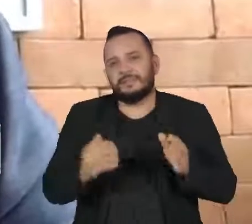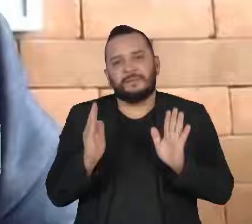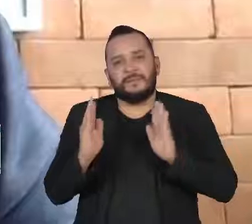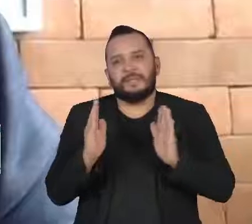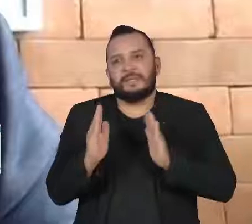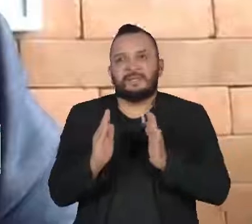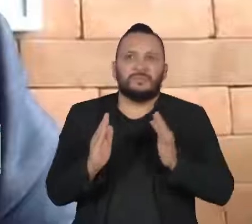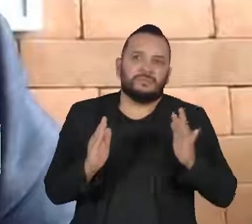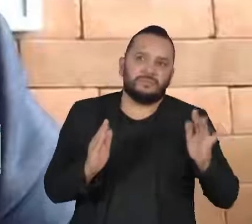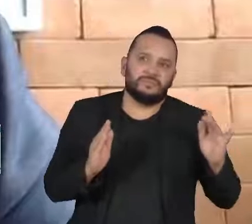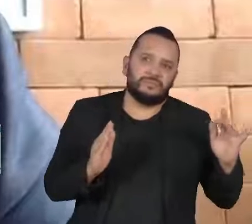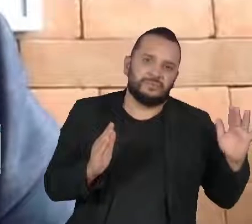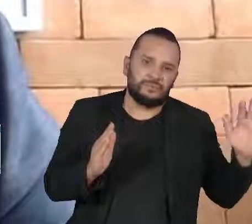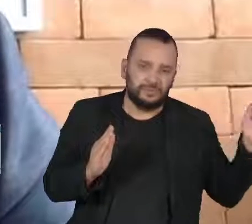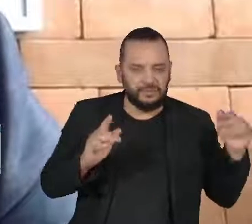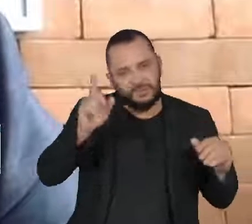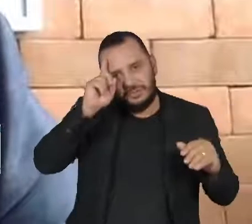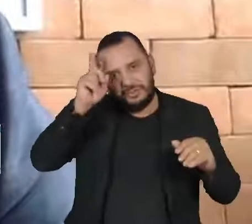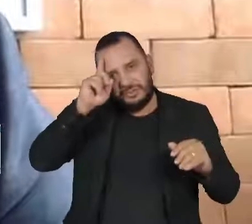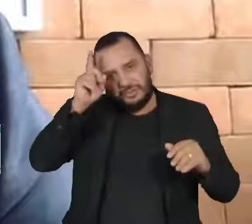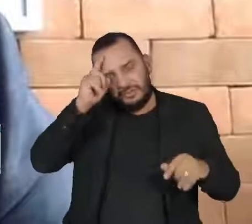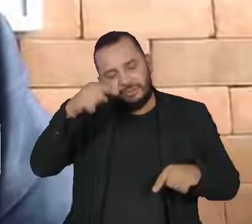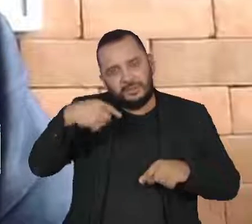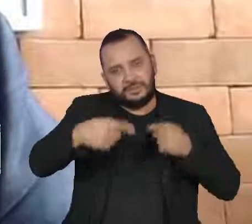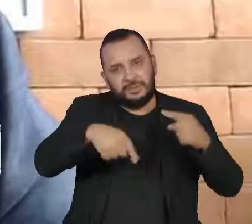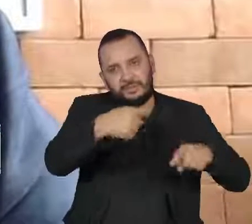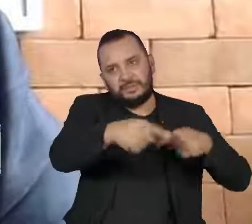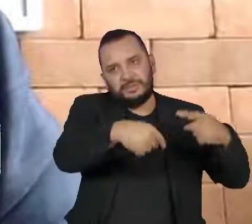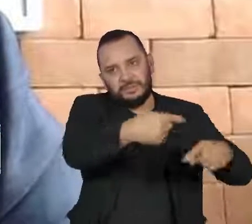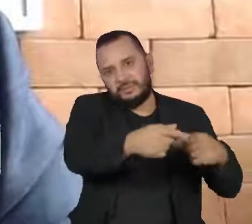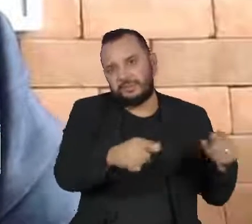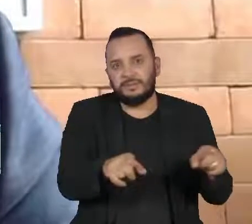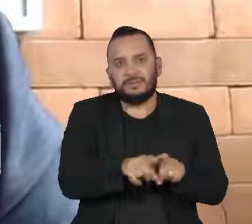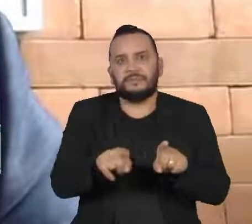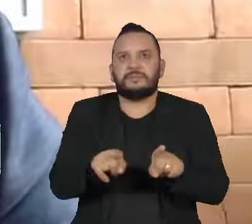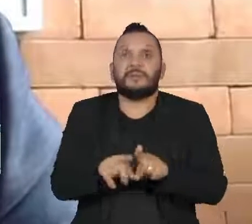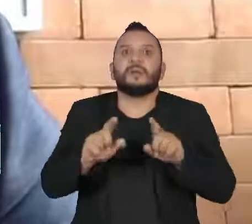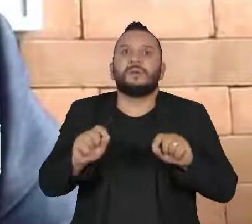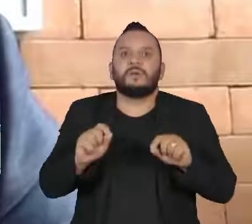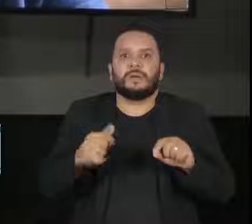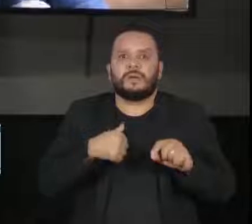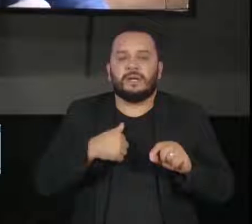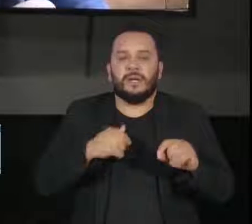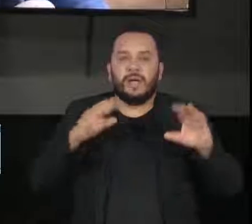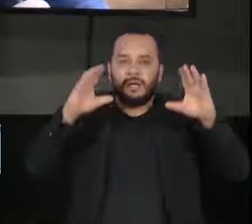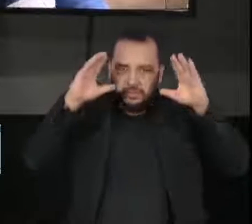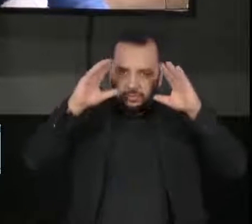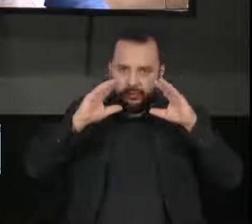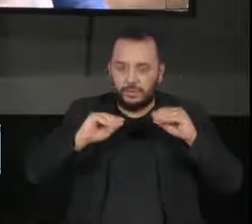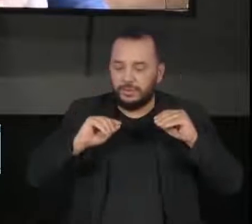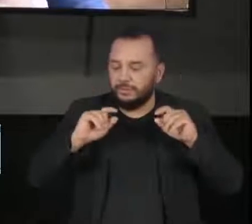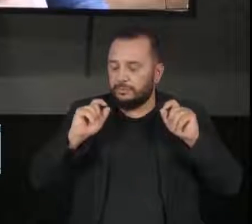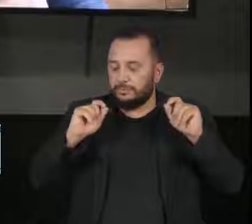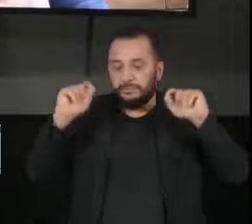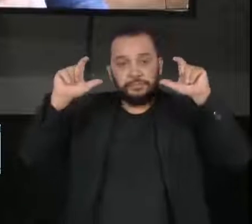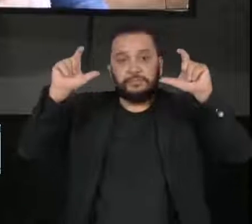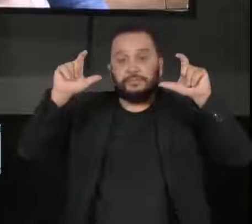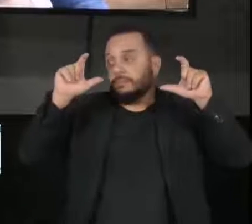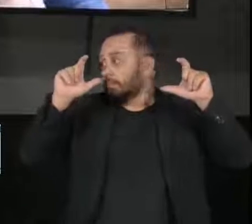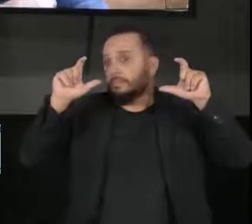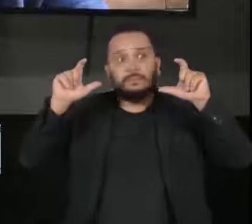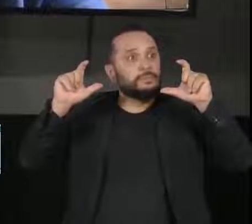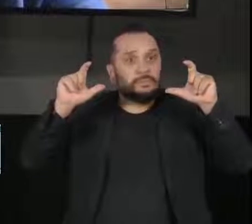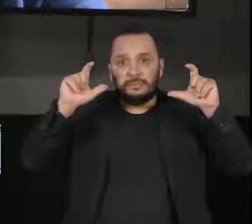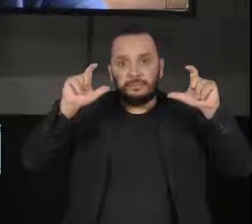prolonga por vários dias, principalmente com despertar noturno, a presença de muco como se fosse